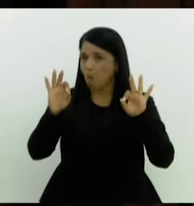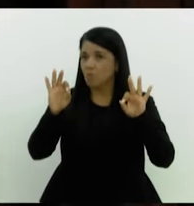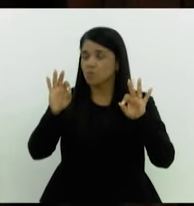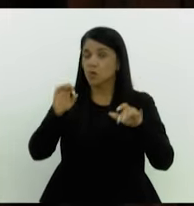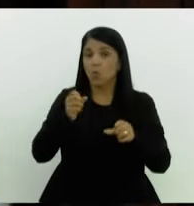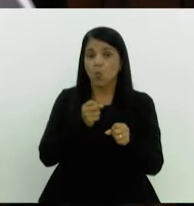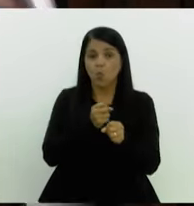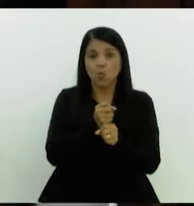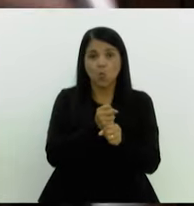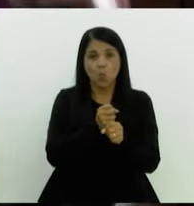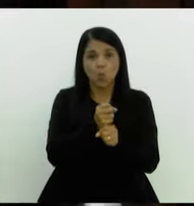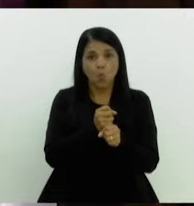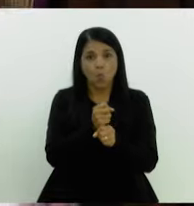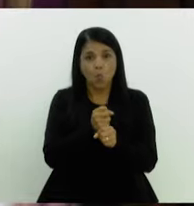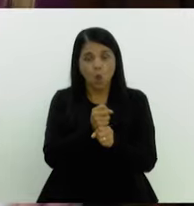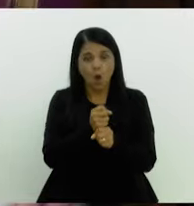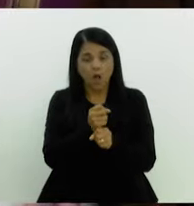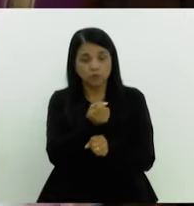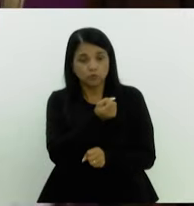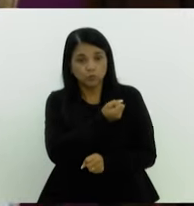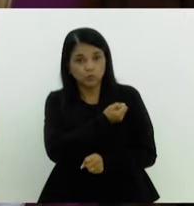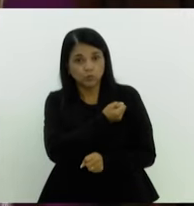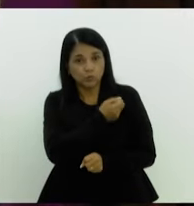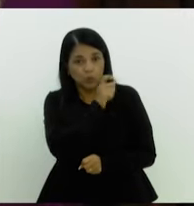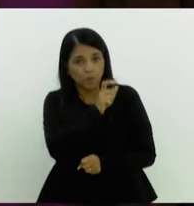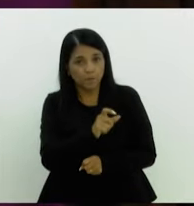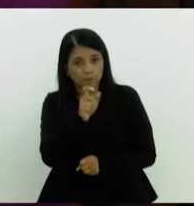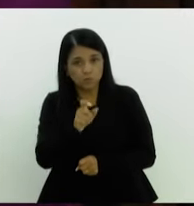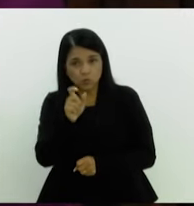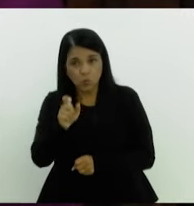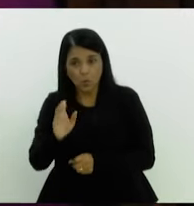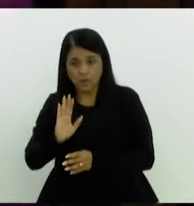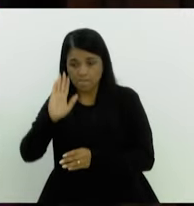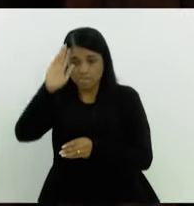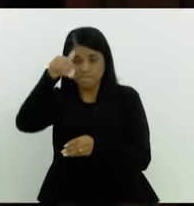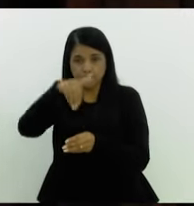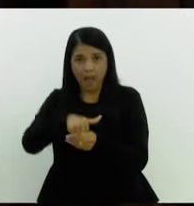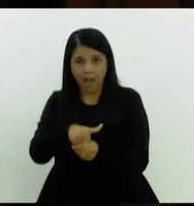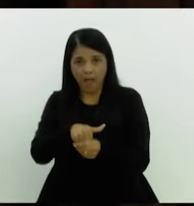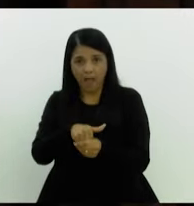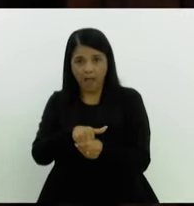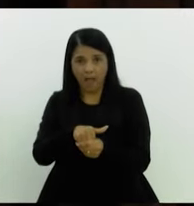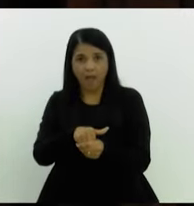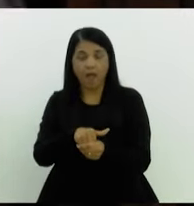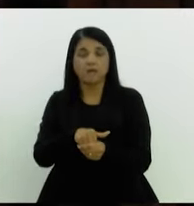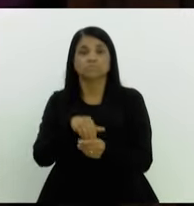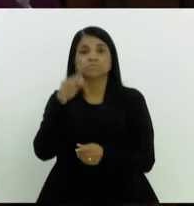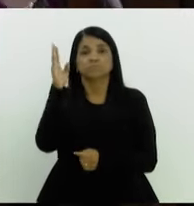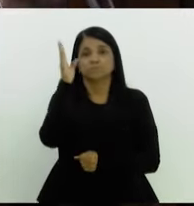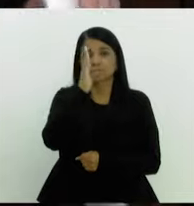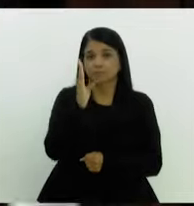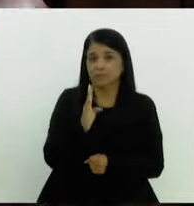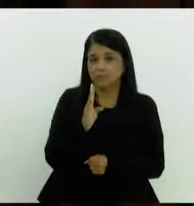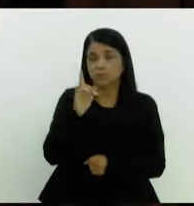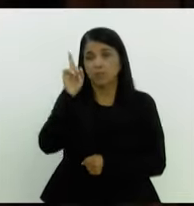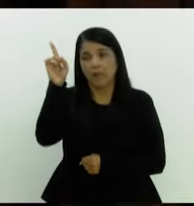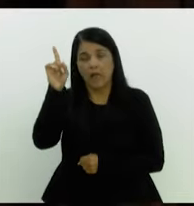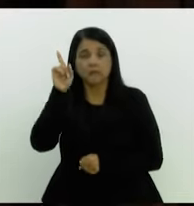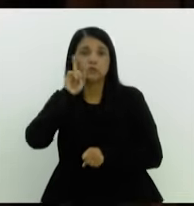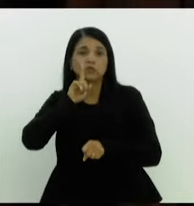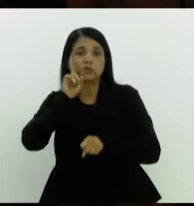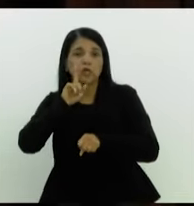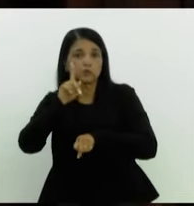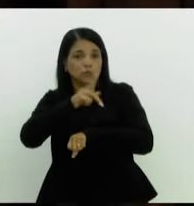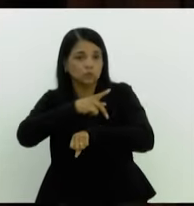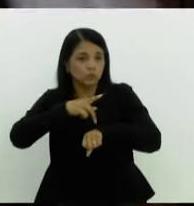em que o maior número de pessoas no mundo vão as urnas nós temos eleição no Brasil nós temos eleições nos Estados Unidos nós tivemos eleição